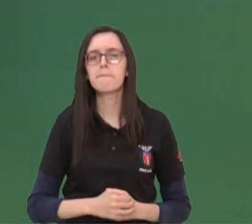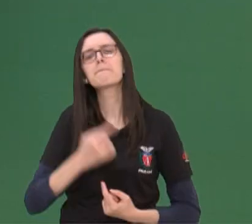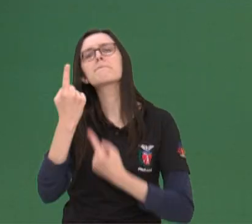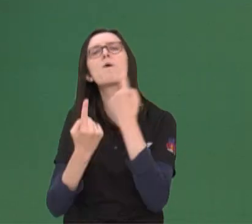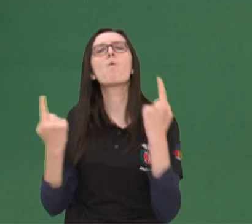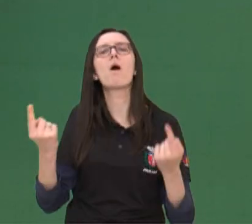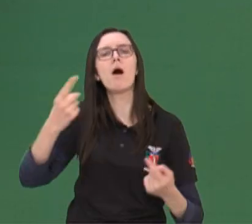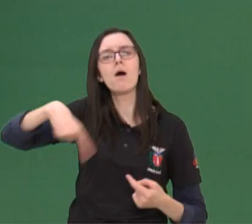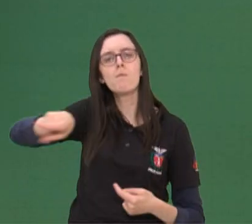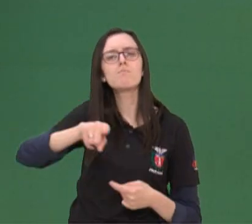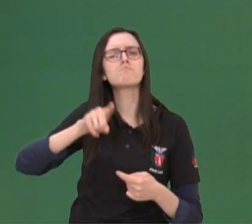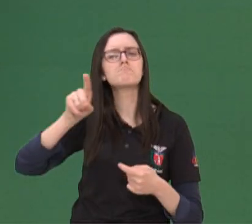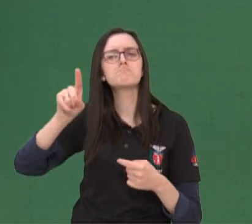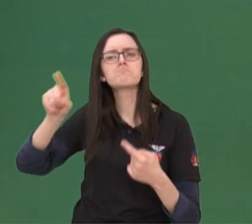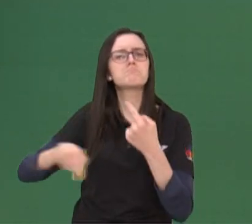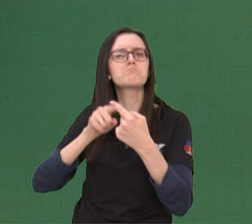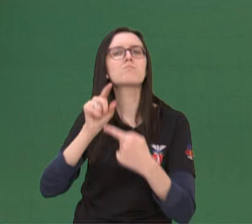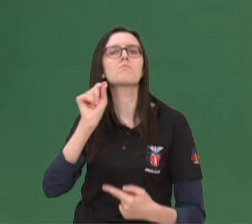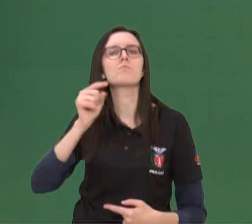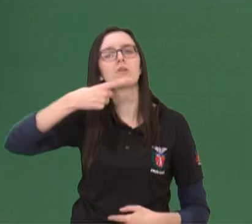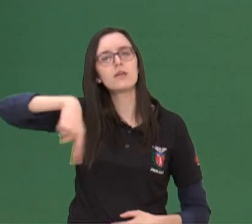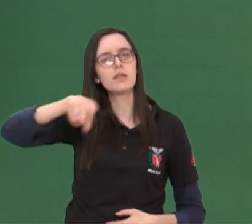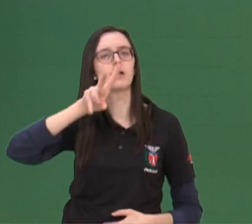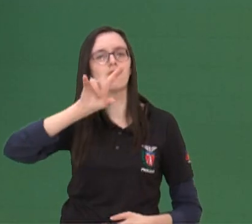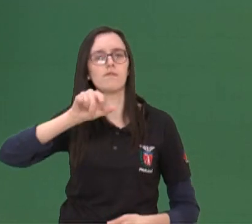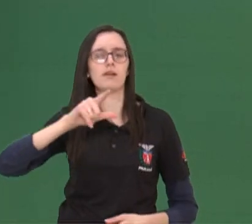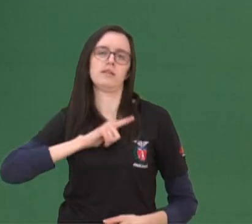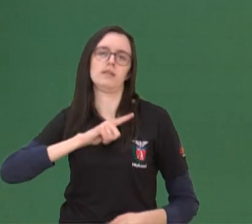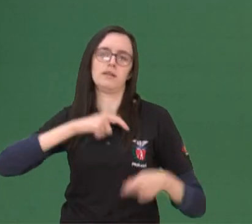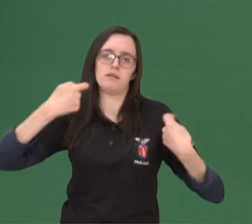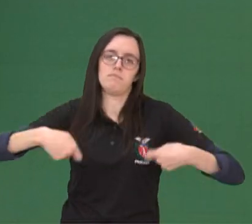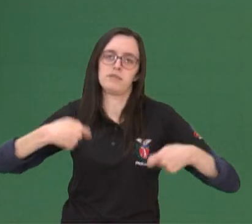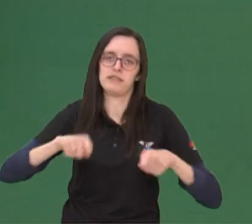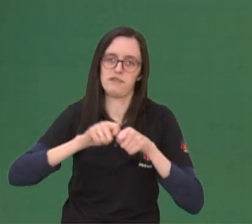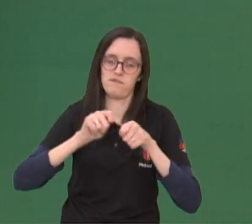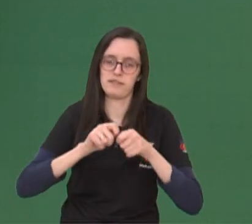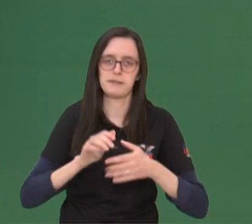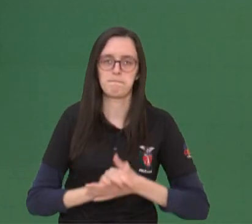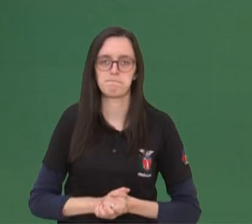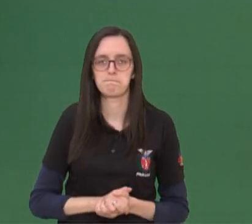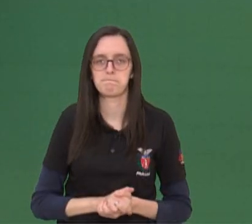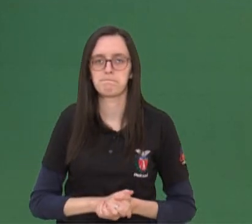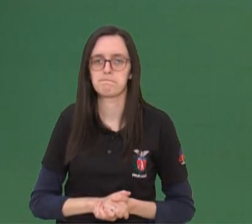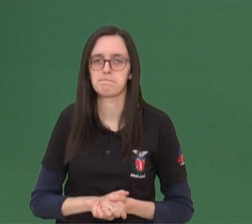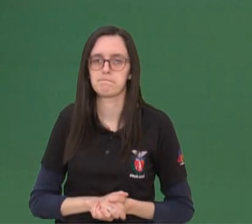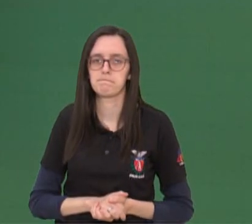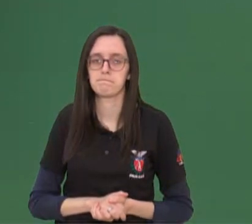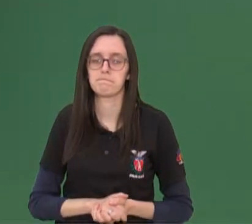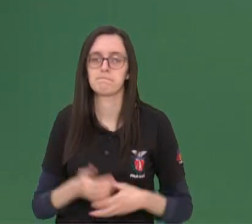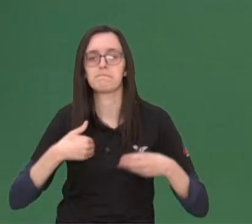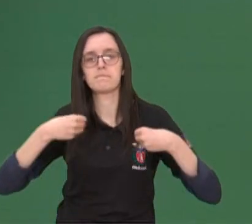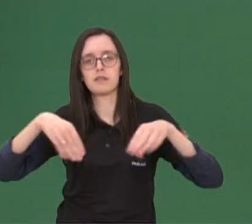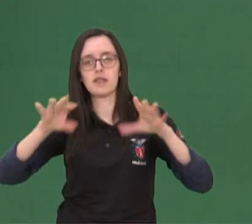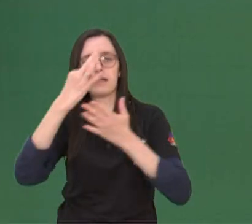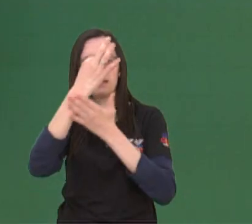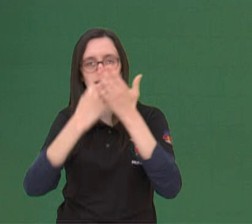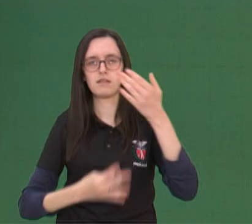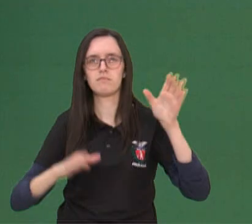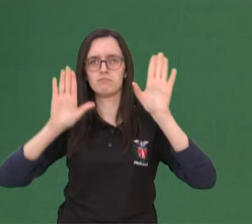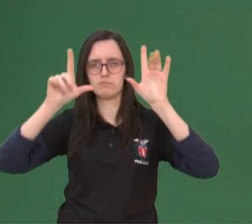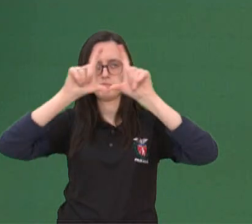eles se referem. É isso que vocês vão ter que fazer. Vou deixar o texto